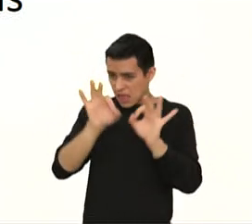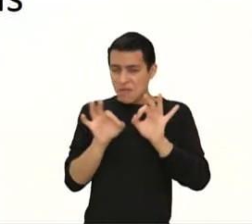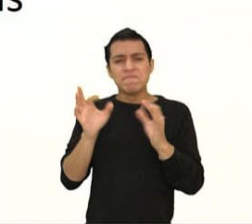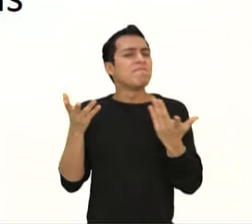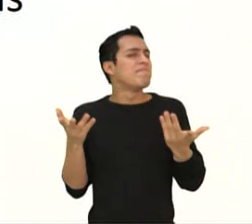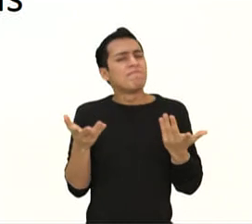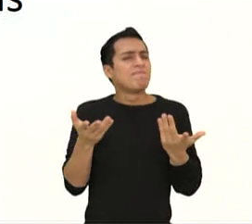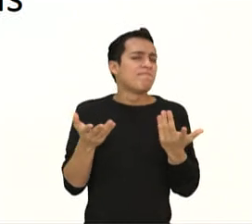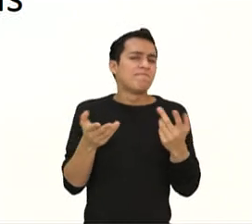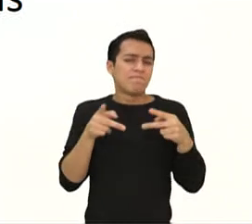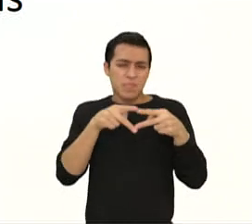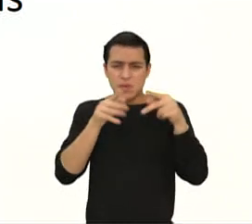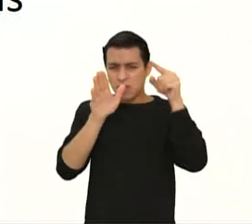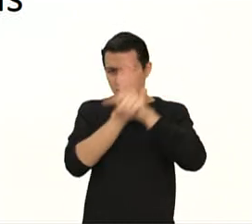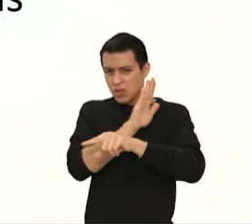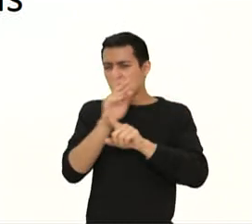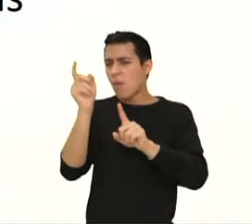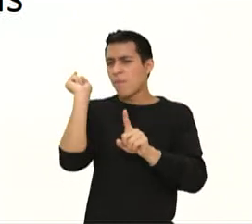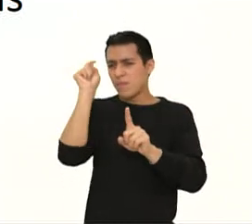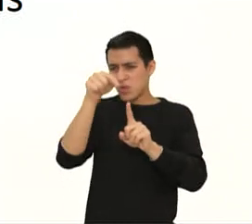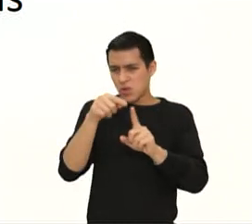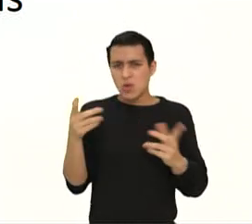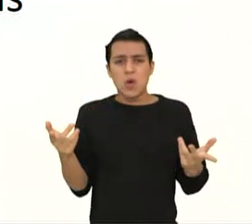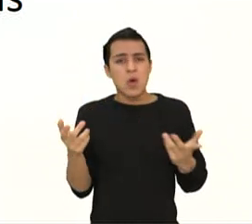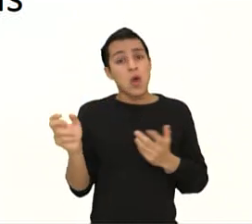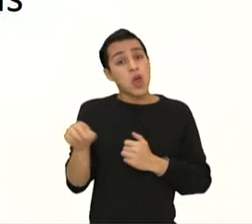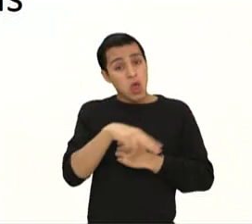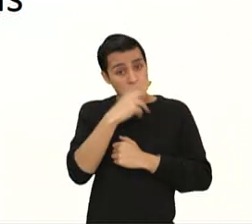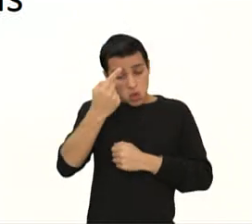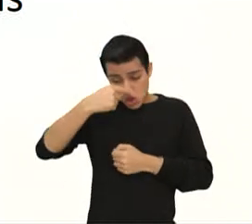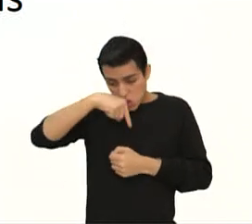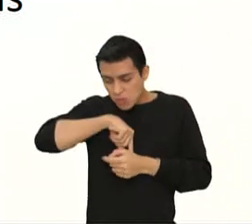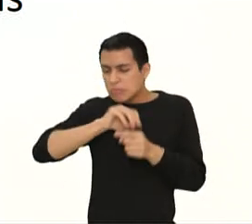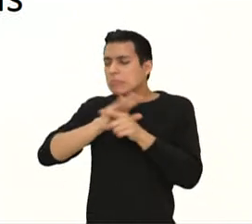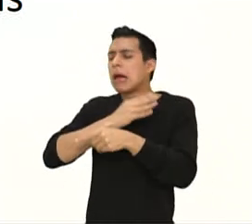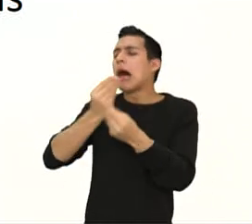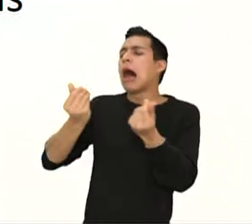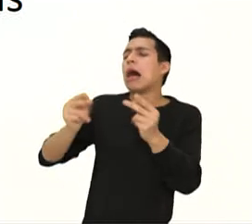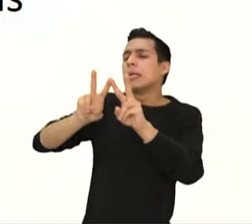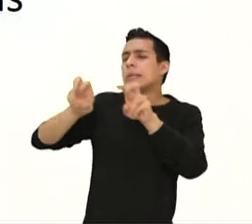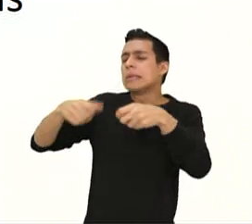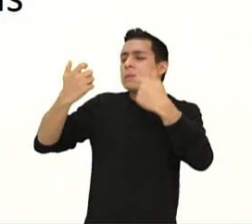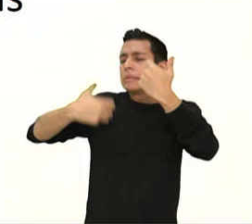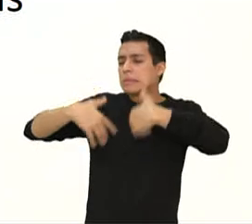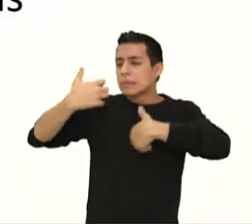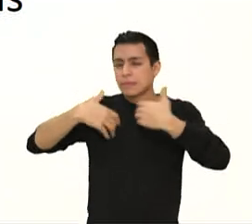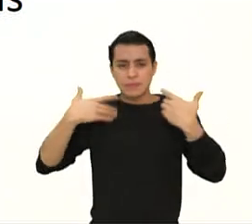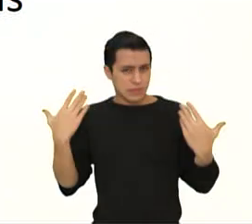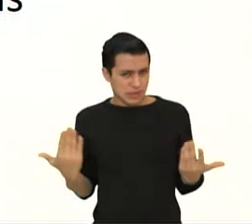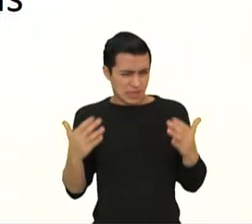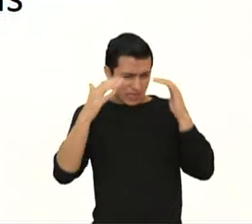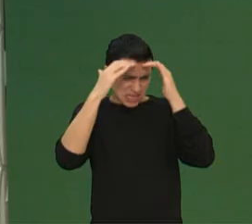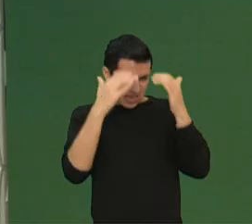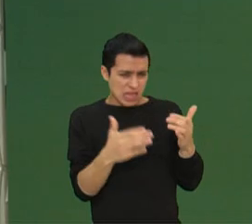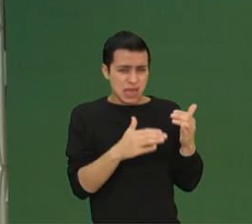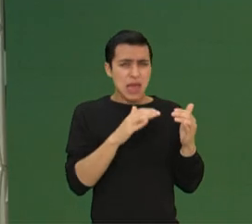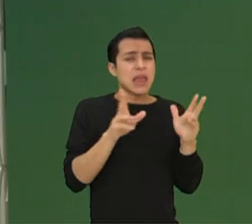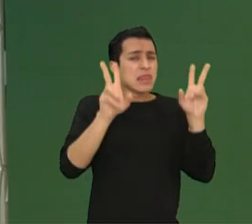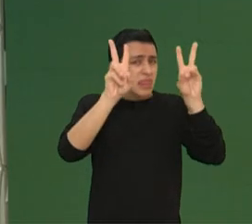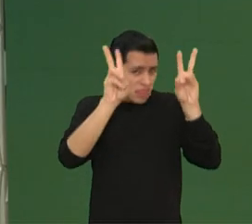pelo menos duas perguntas objetivas ou subjetivas sobre o tema. Então, respeitando esse